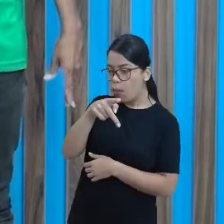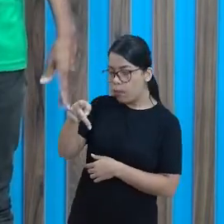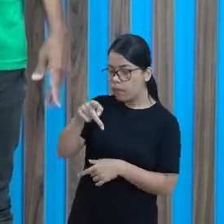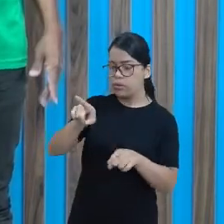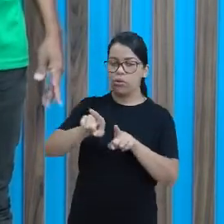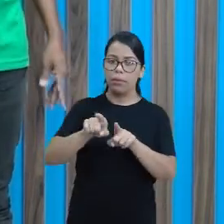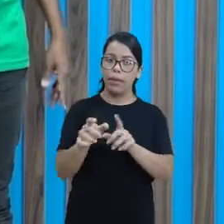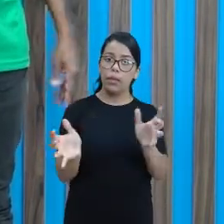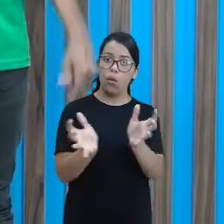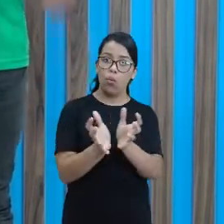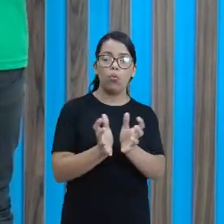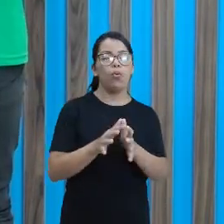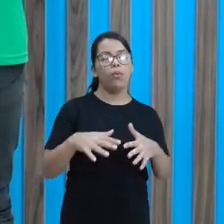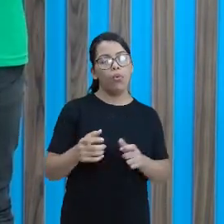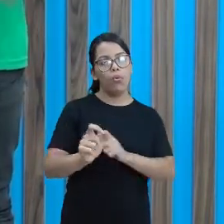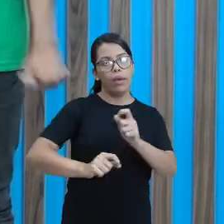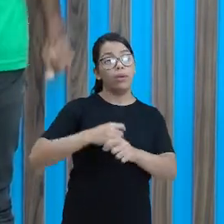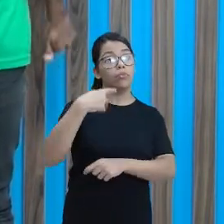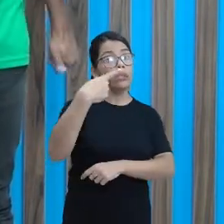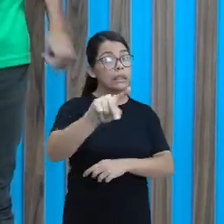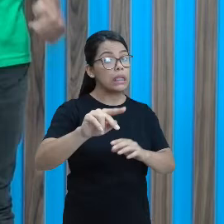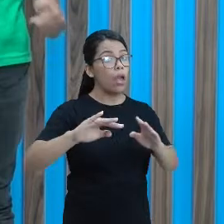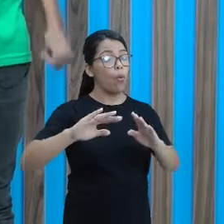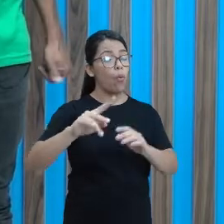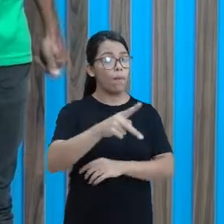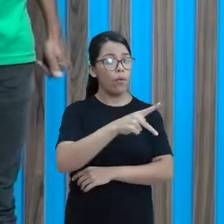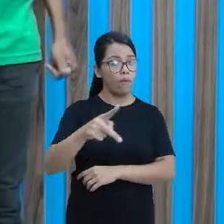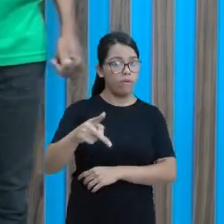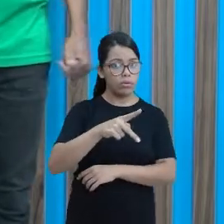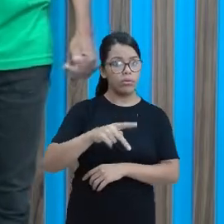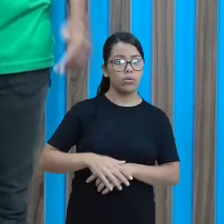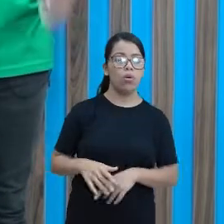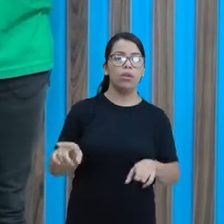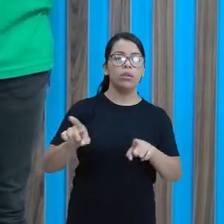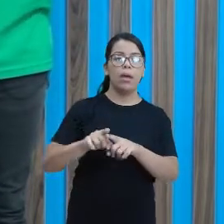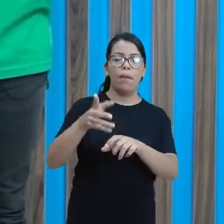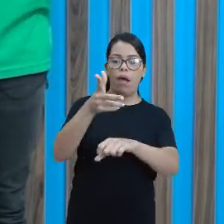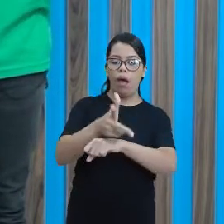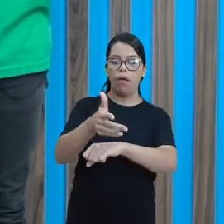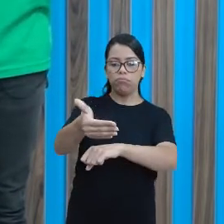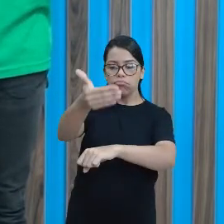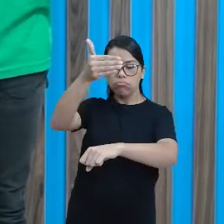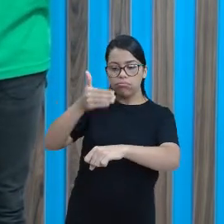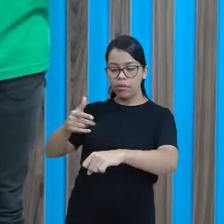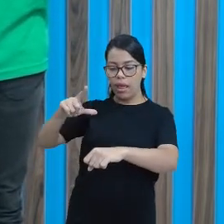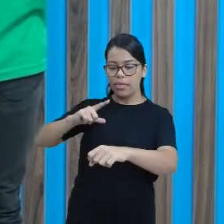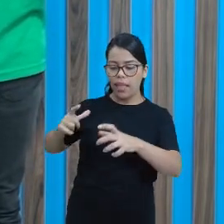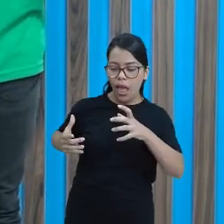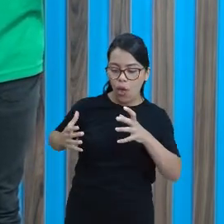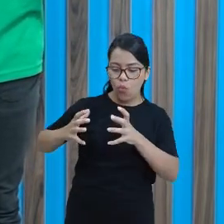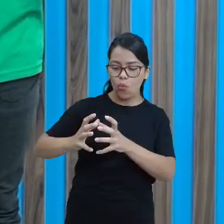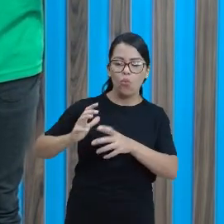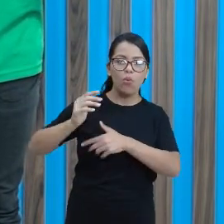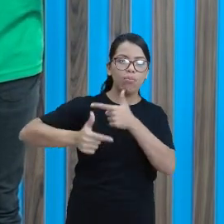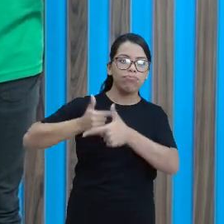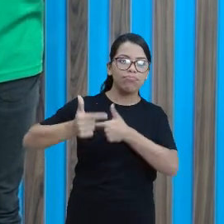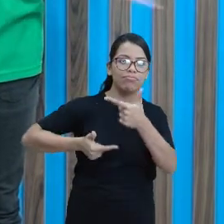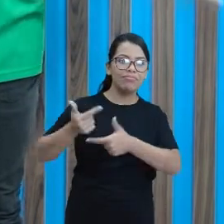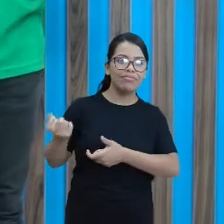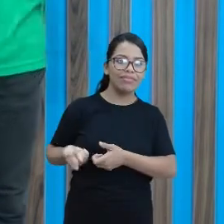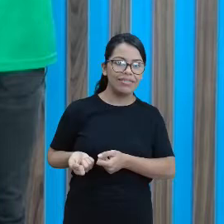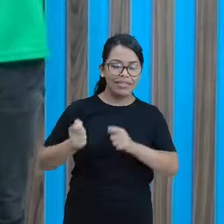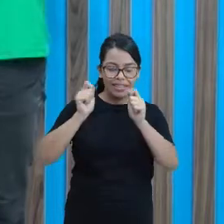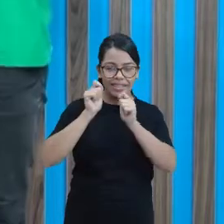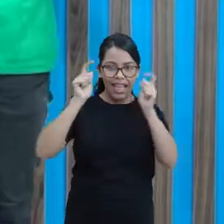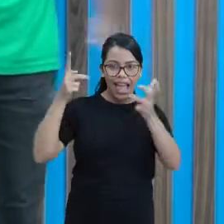equipe que é o teu professor que está aí, que está dando show de bola com você. Do outro lado tem a equipe aqui que tu não sabe não, meu irmão. Esses caras aqui dormem aqui, 5 horas da manhã estão